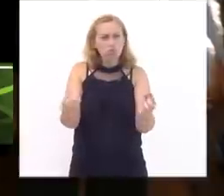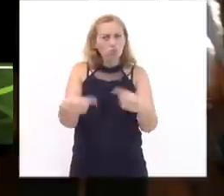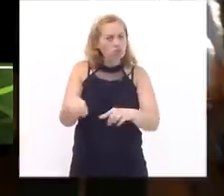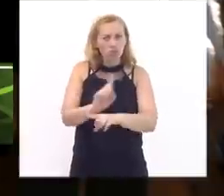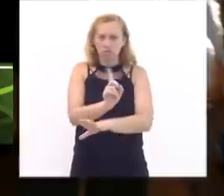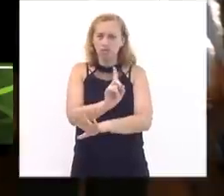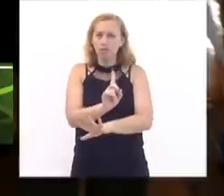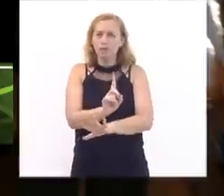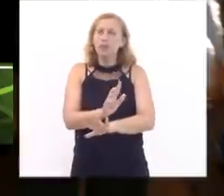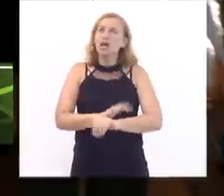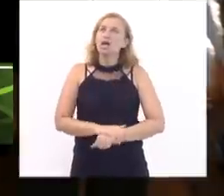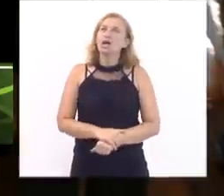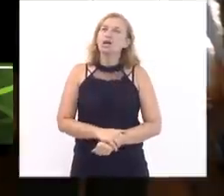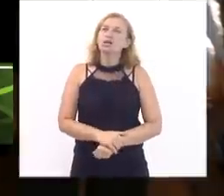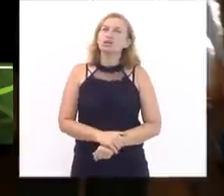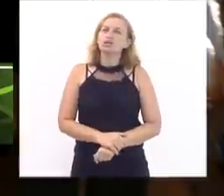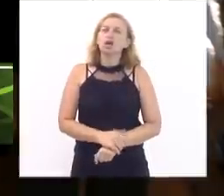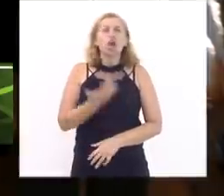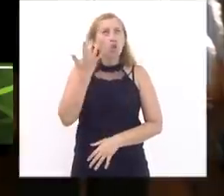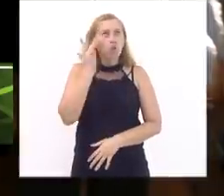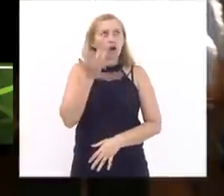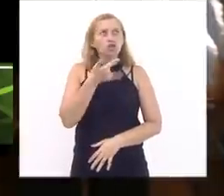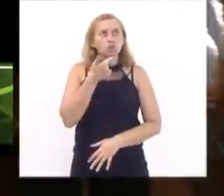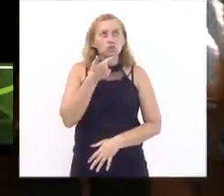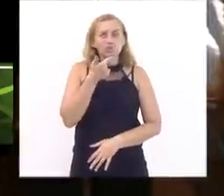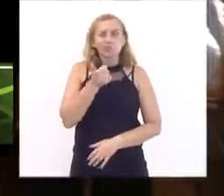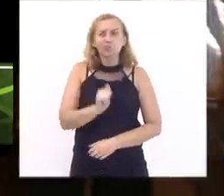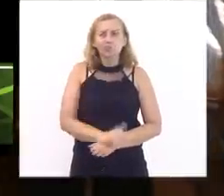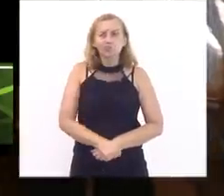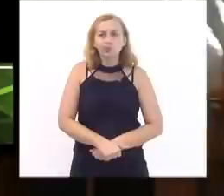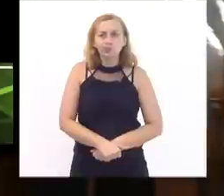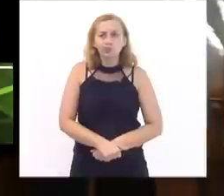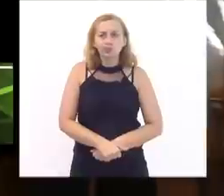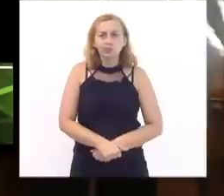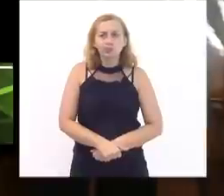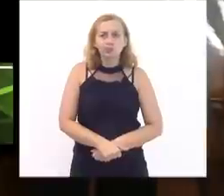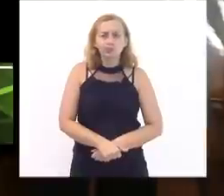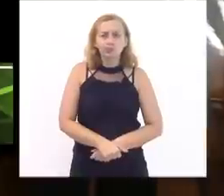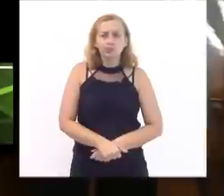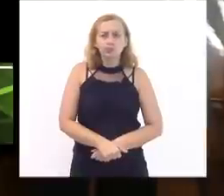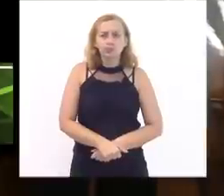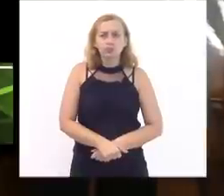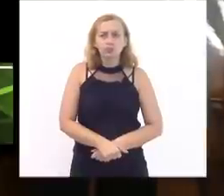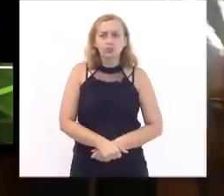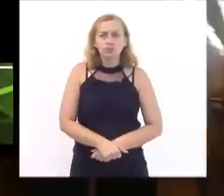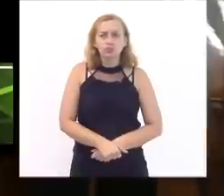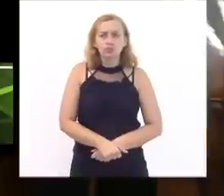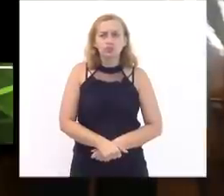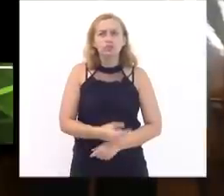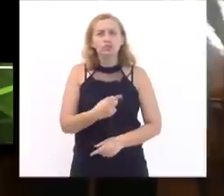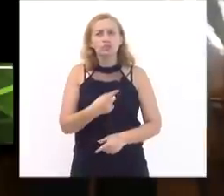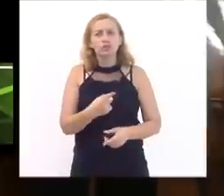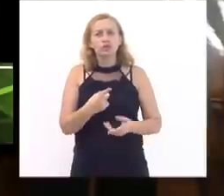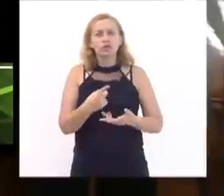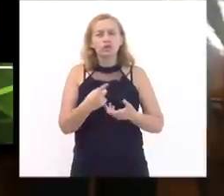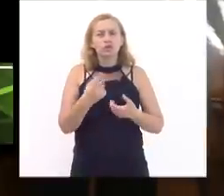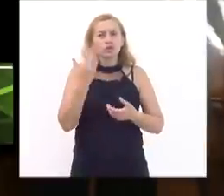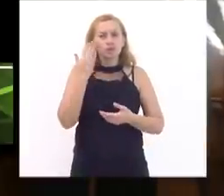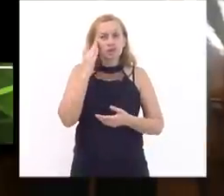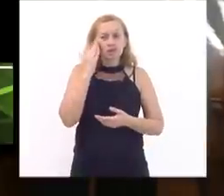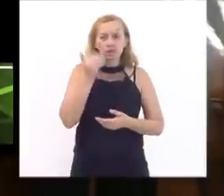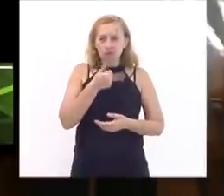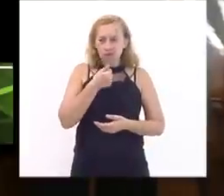Ok. Eu acho que, apesar da intenção ser boa,